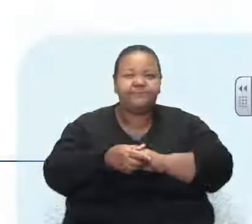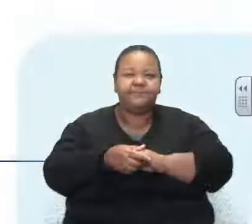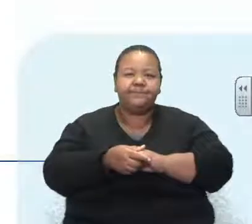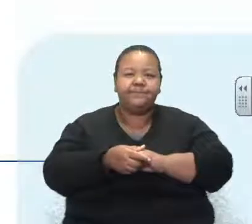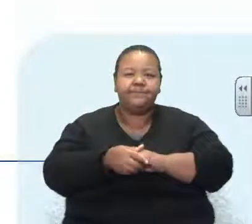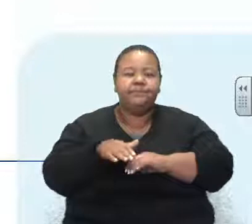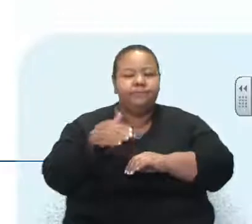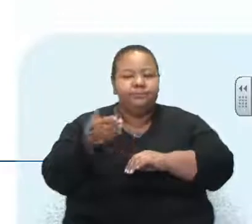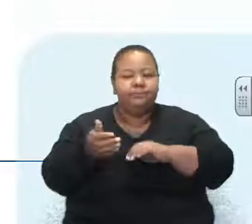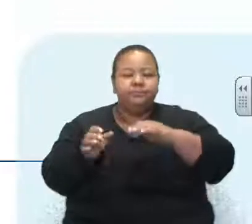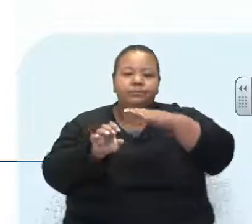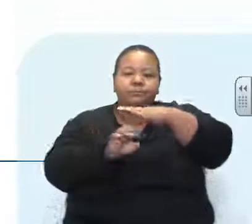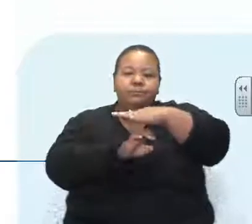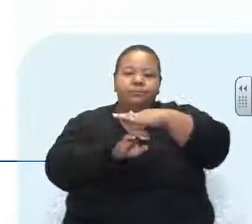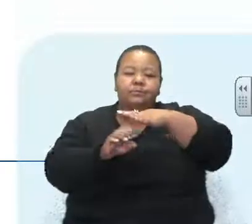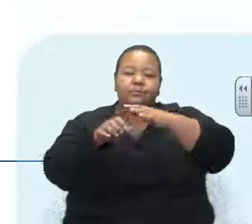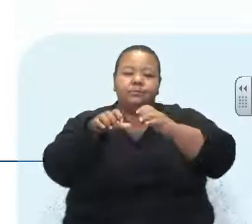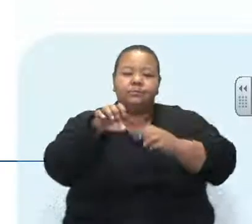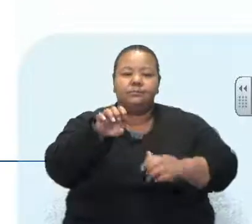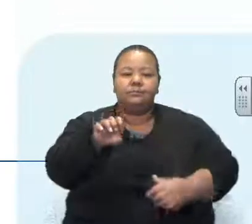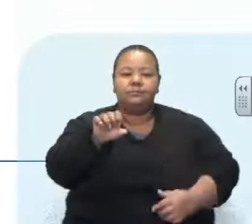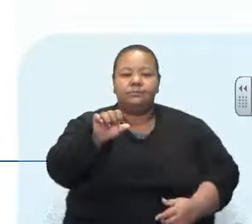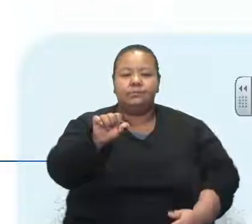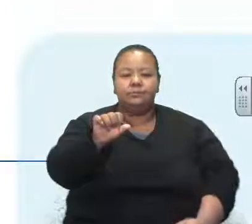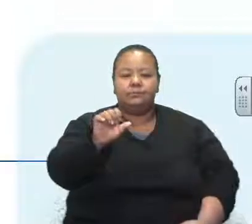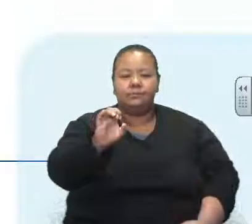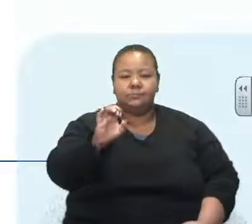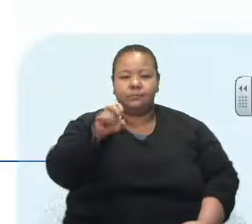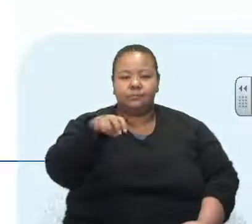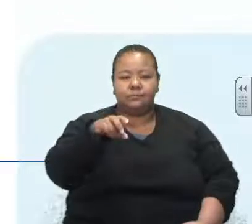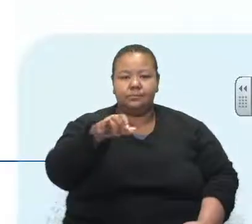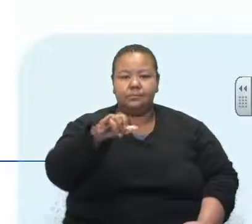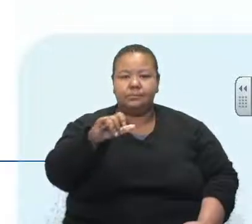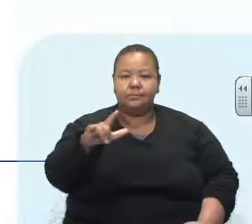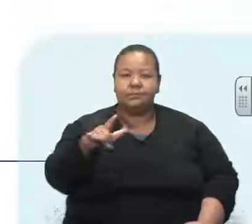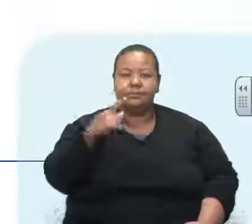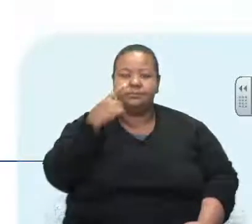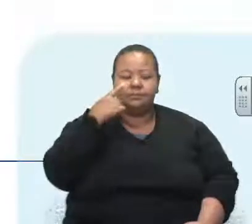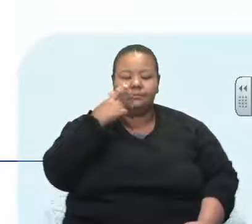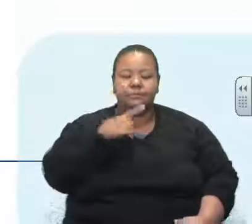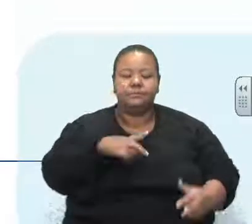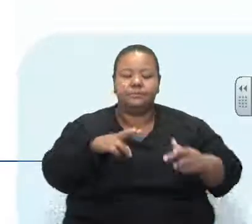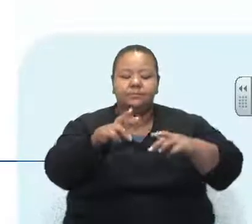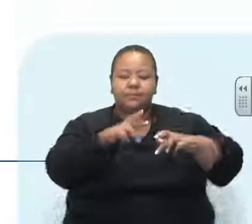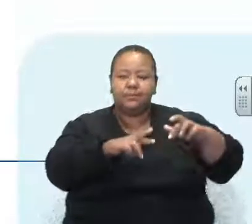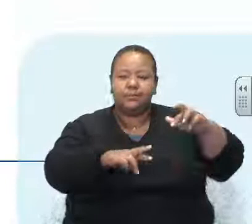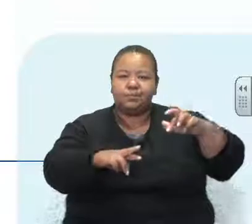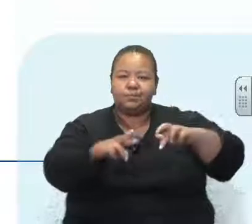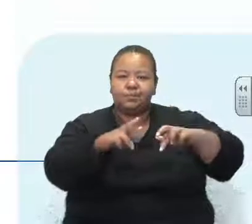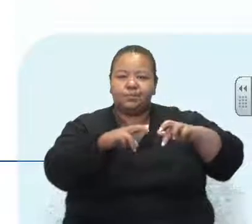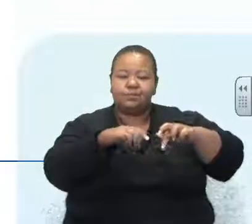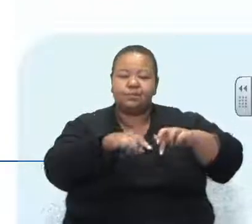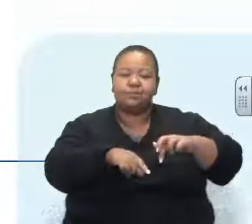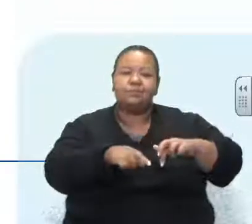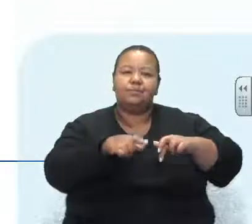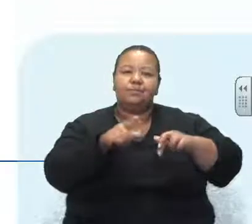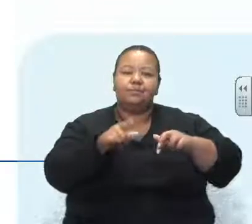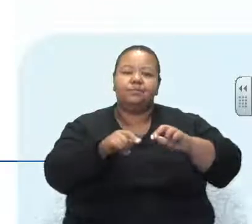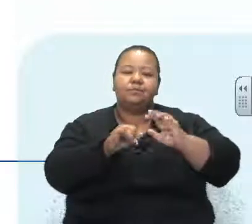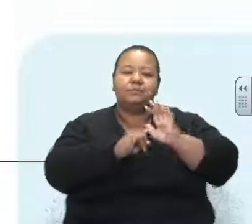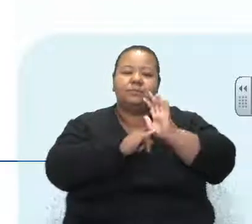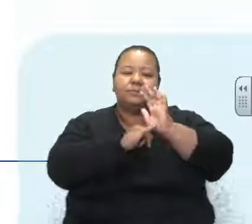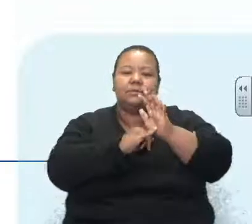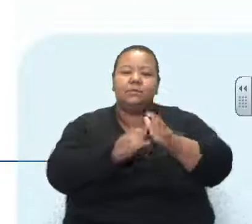é essencial, ela deseja realizar análise dos indicadores financeiros. Por quê? Aí, assim, ela consegue ter maior controle do